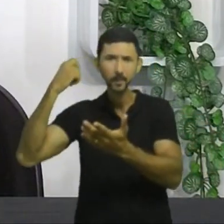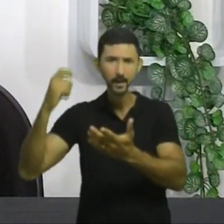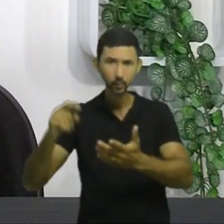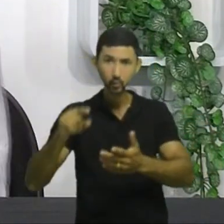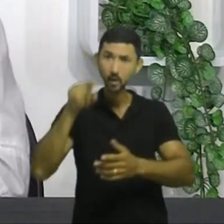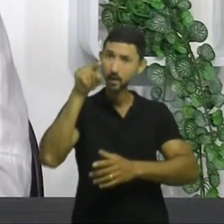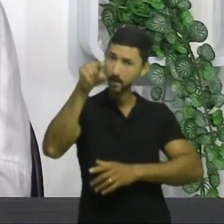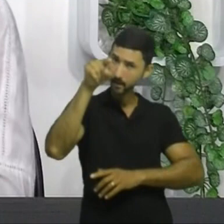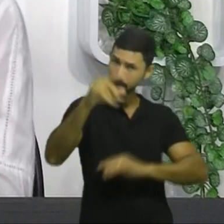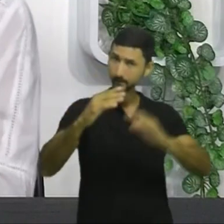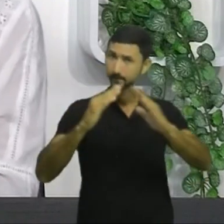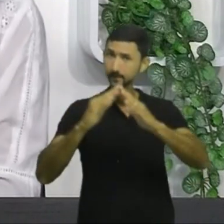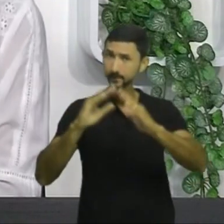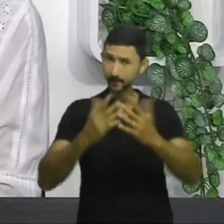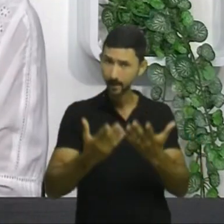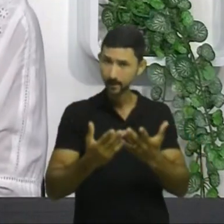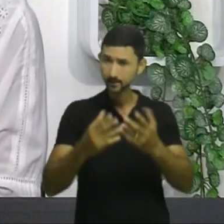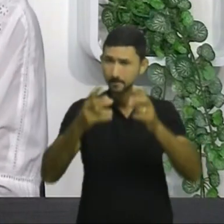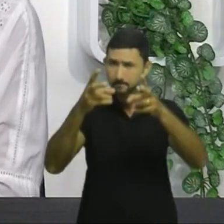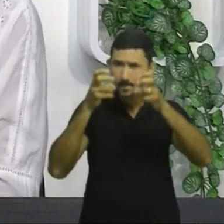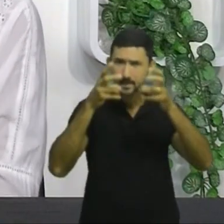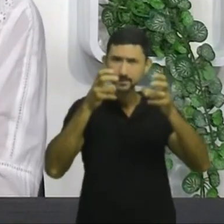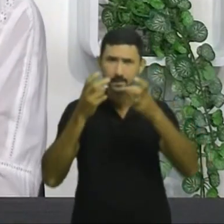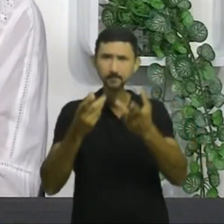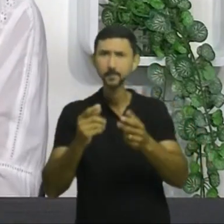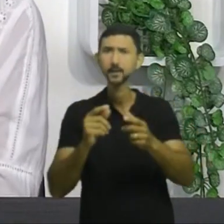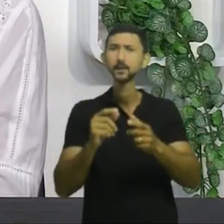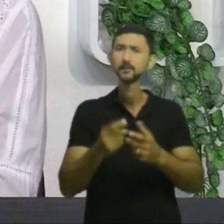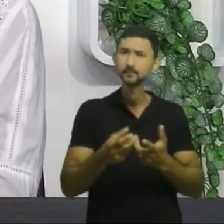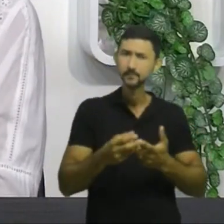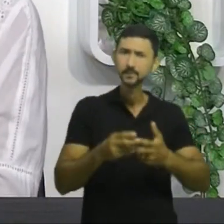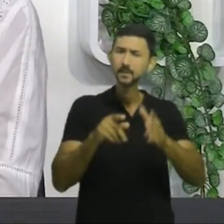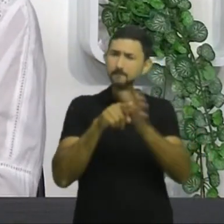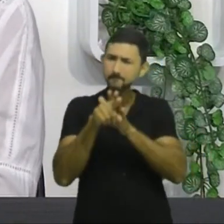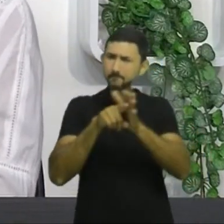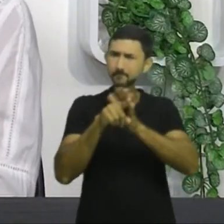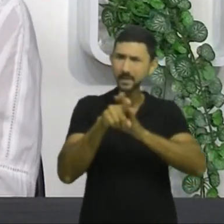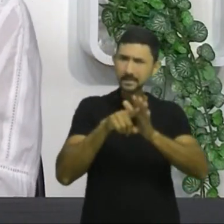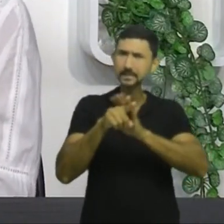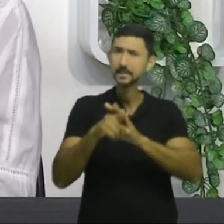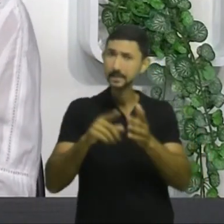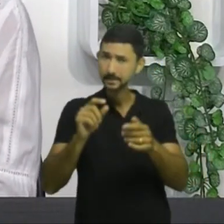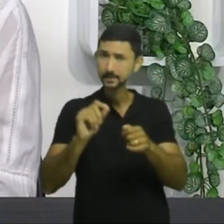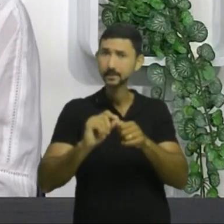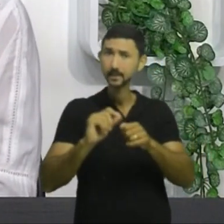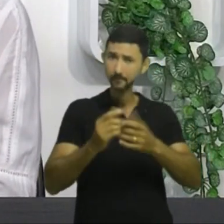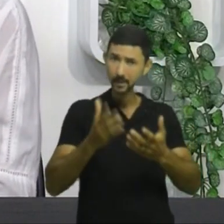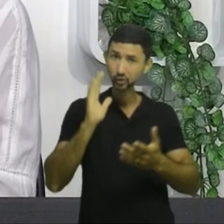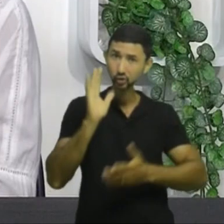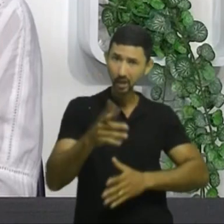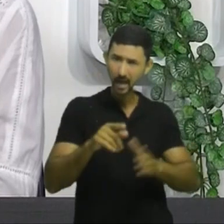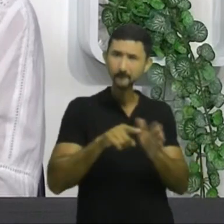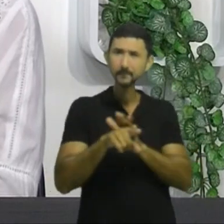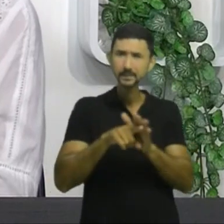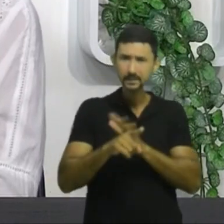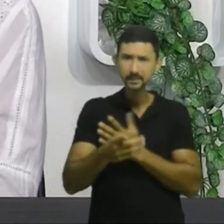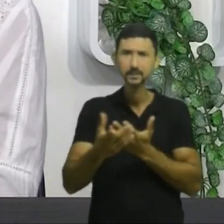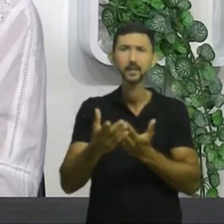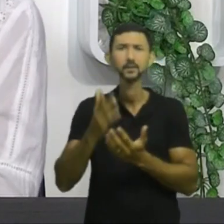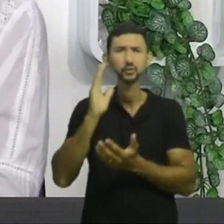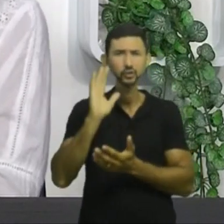vocês aí é que vão perceber. Vocês vão pesquisar e, obviamente, vocês já pesquisaram, vocês já